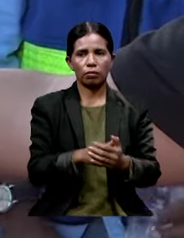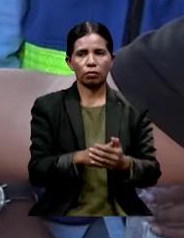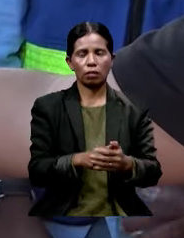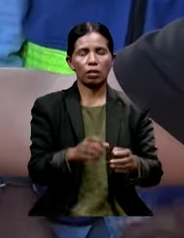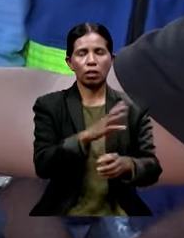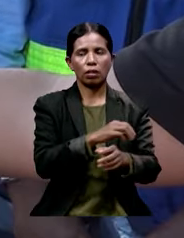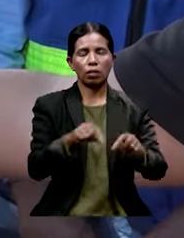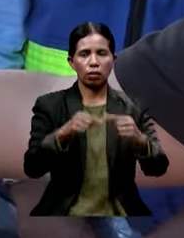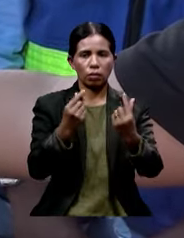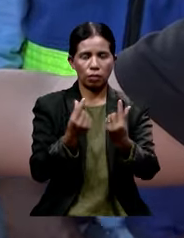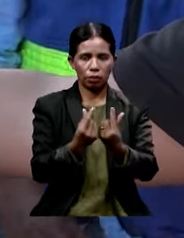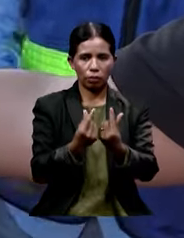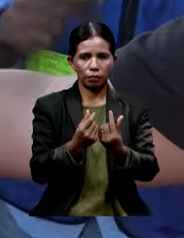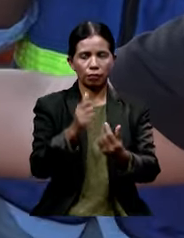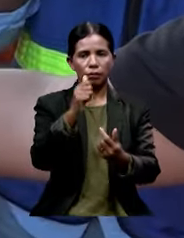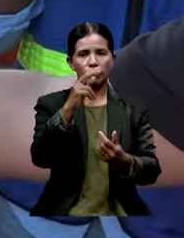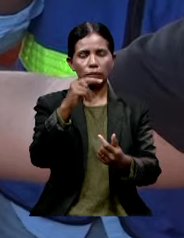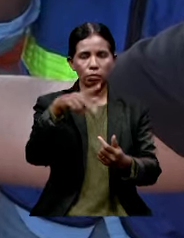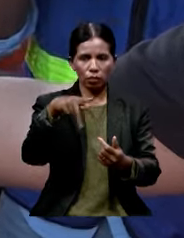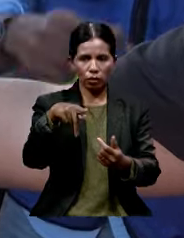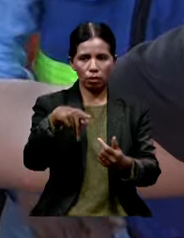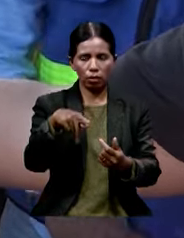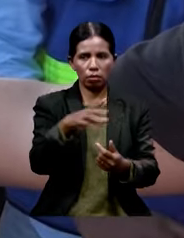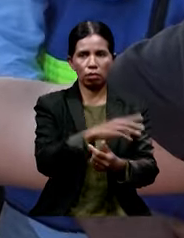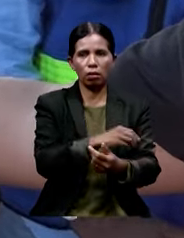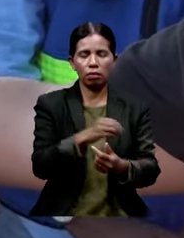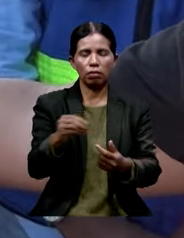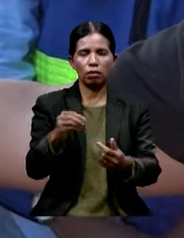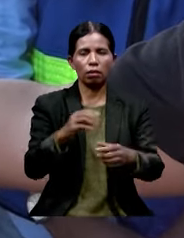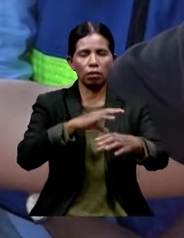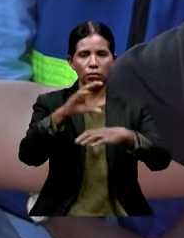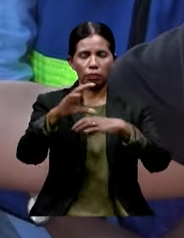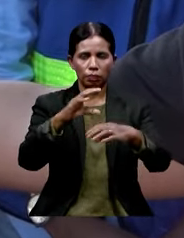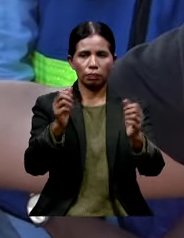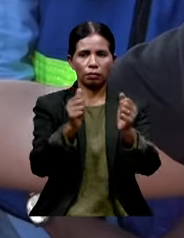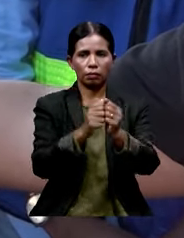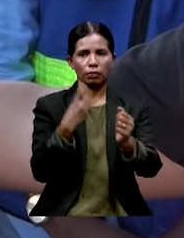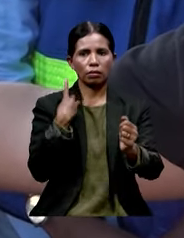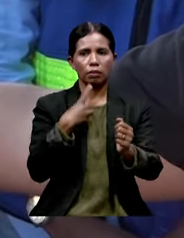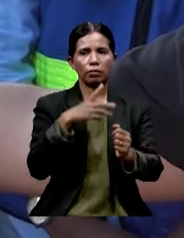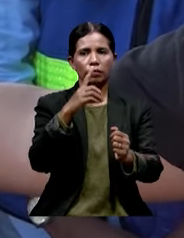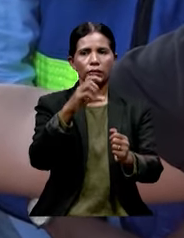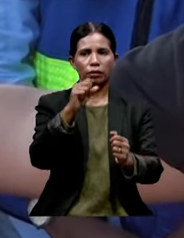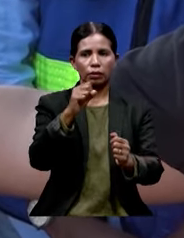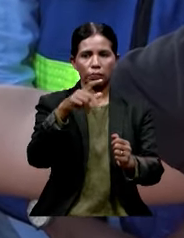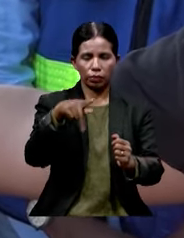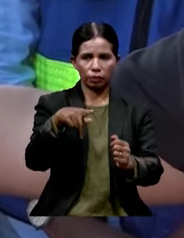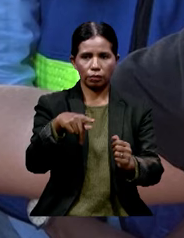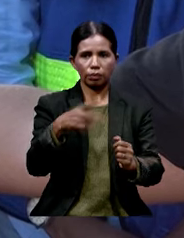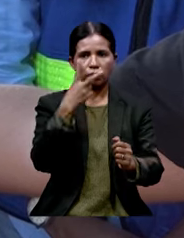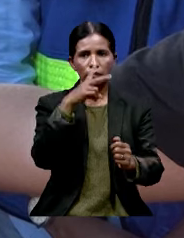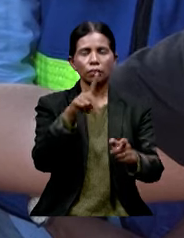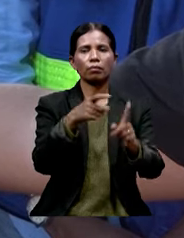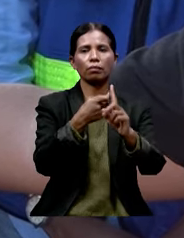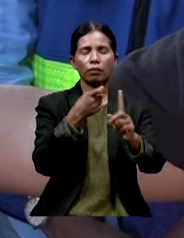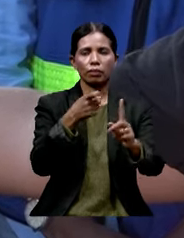conjunta composto husi ANP direção comércio no mos DNCP assiste mos husi